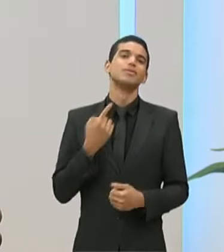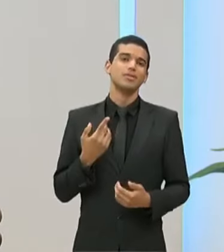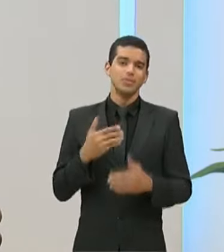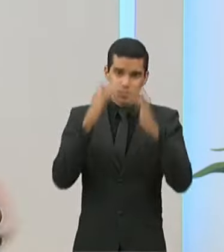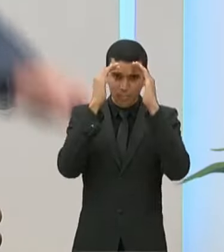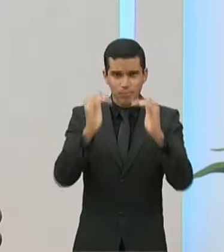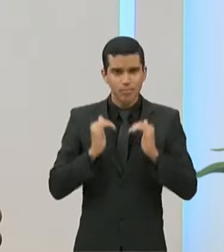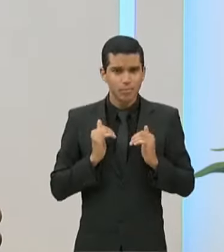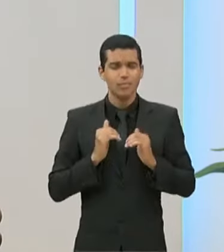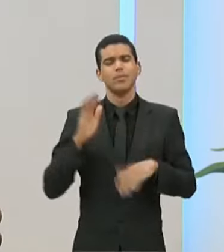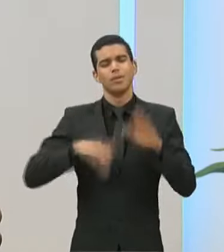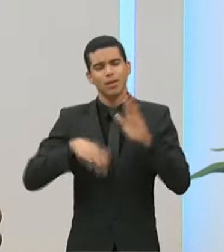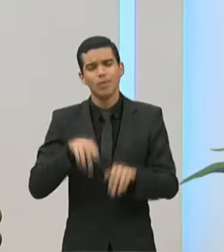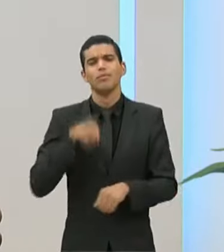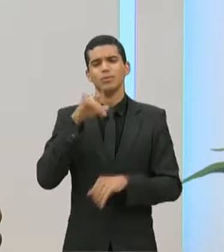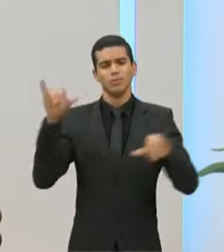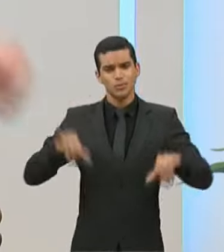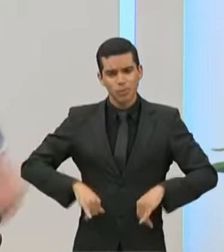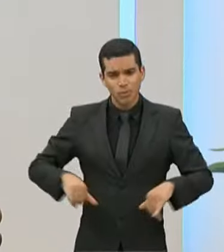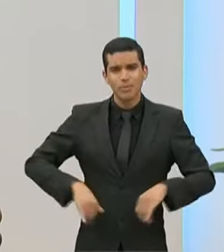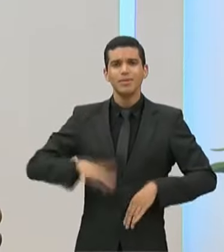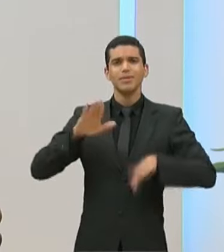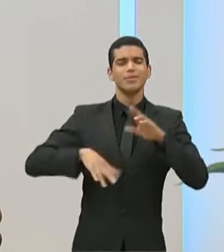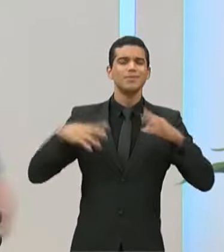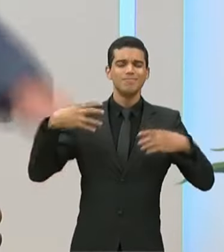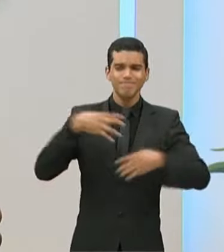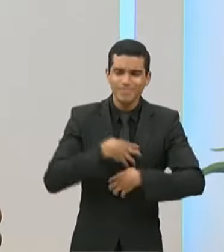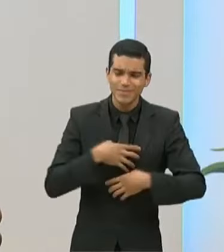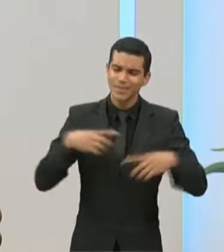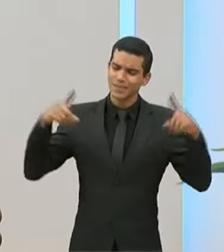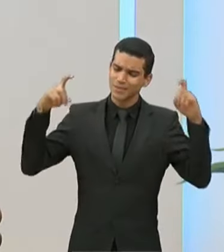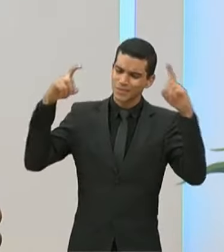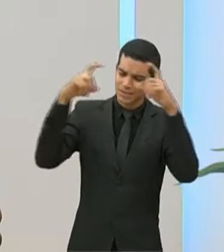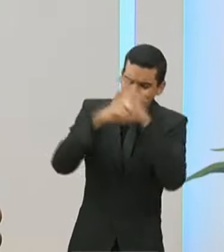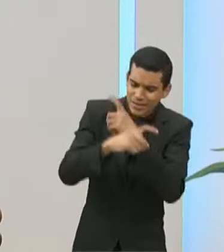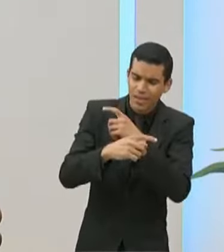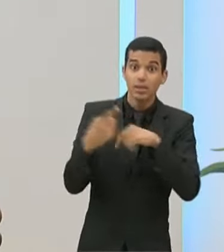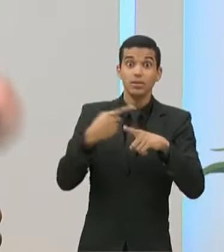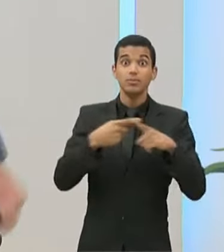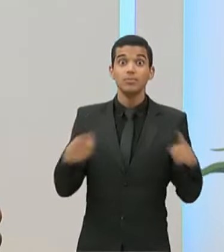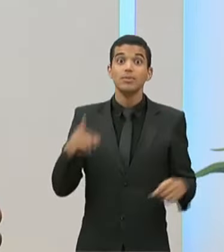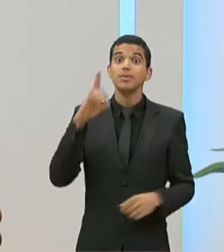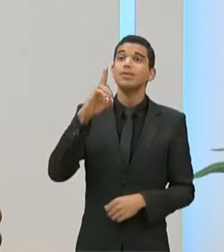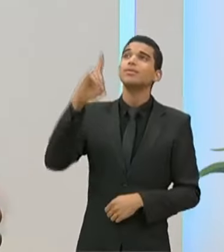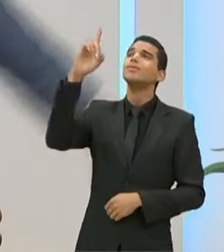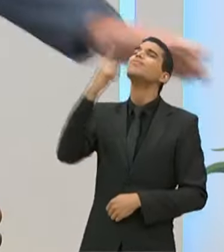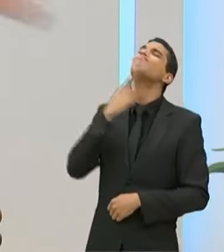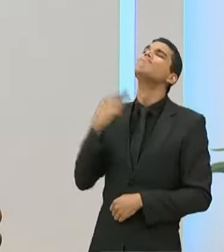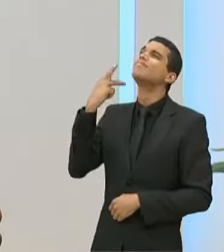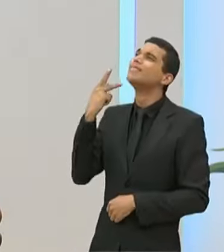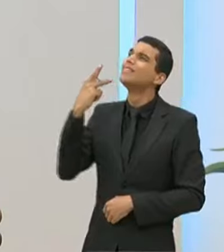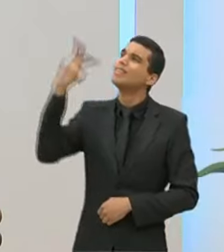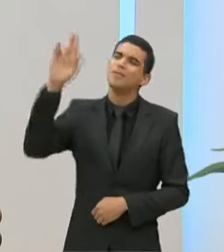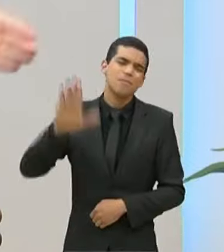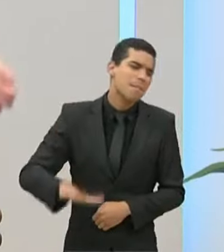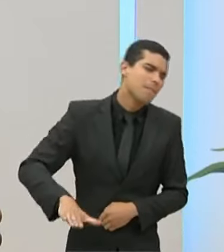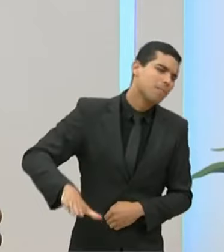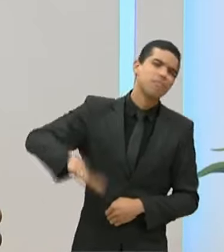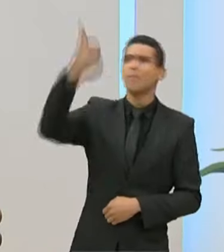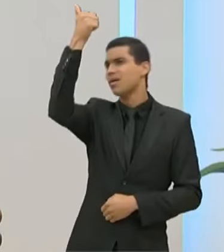chore, mesmo que a cruz pese, mas o centro da vontade de Deus é o